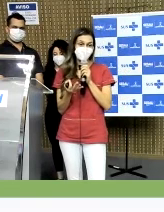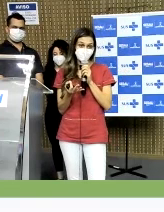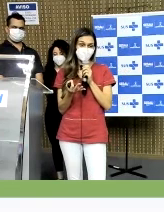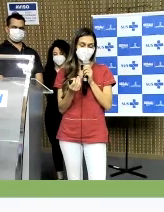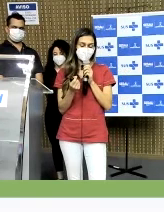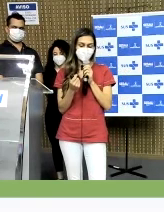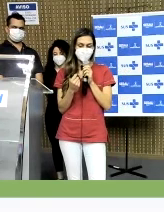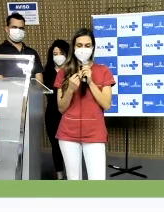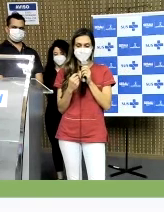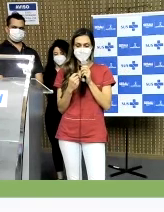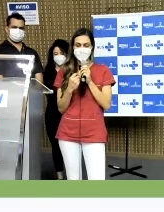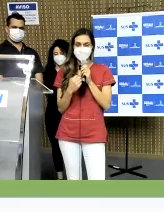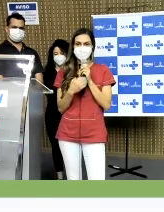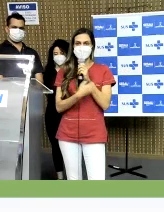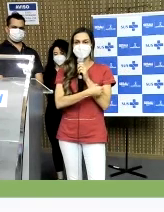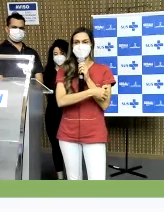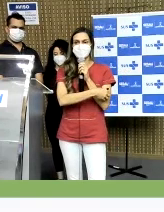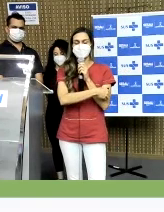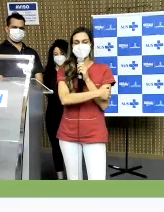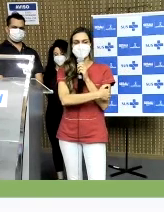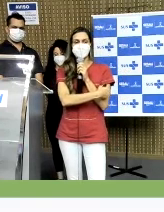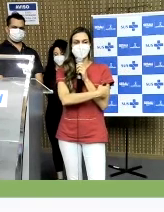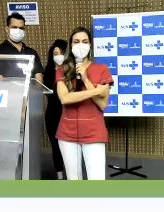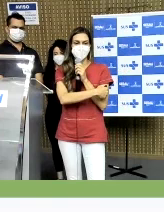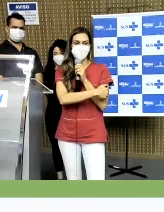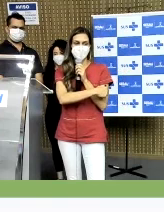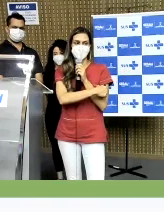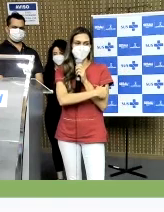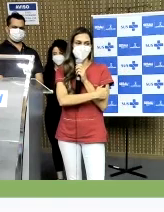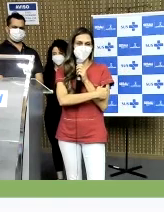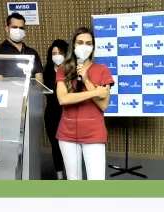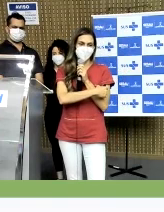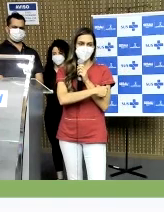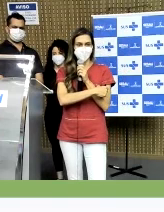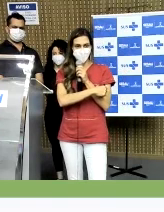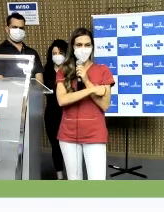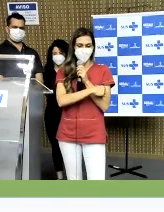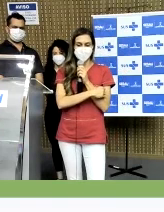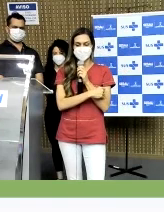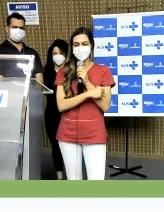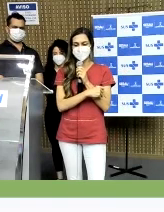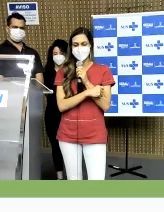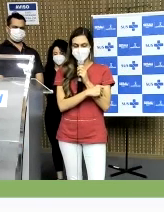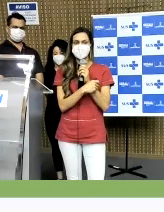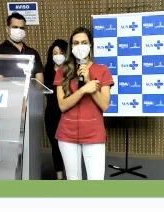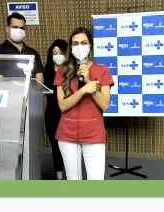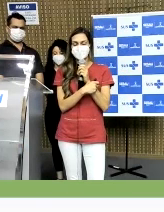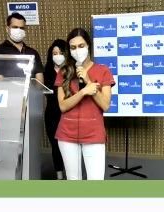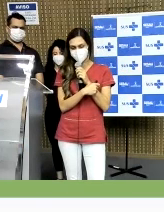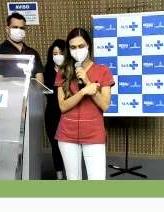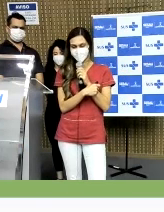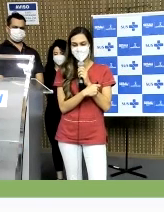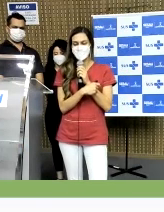né? A gente achou super interessante. Então, eu acho que a indicação das reuniões é justamente para isso, para a gente ver coisas boas e replicar, né? Então, depois a gente vai